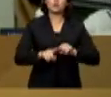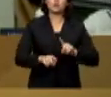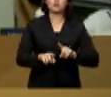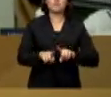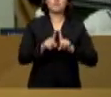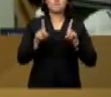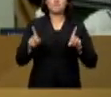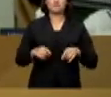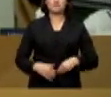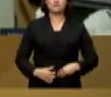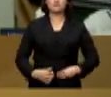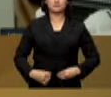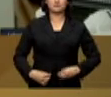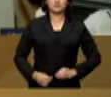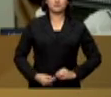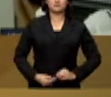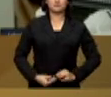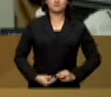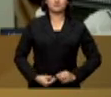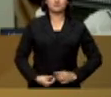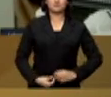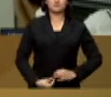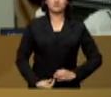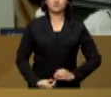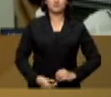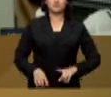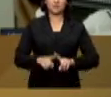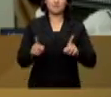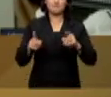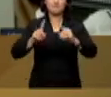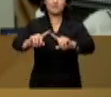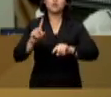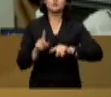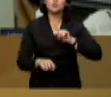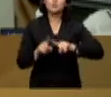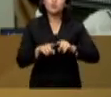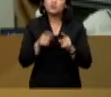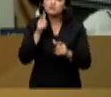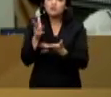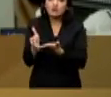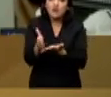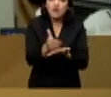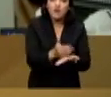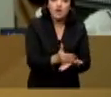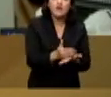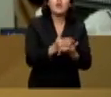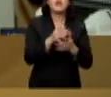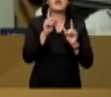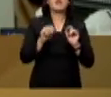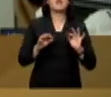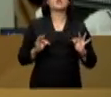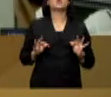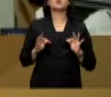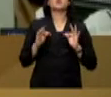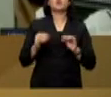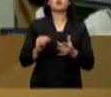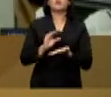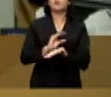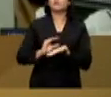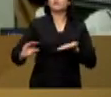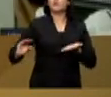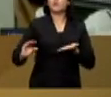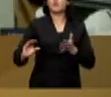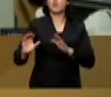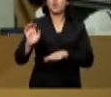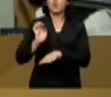contribuinte do imposto, o produto da arrecadação decorre da operação é integralmente destinado ao Estado onde